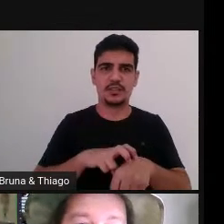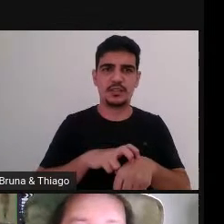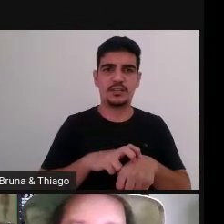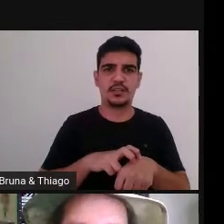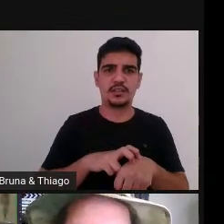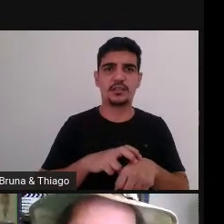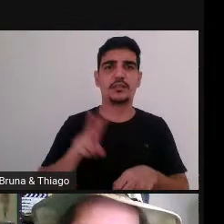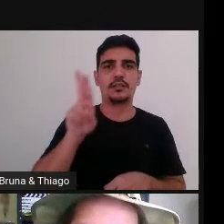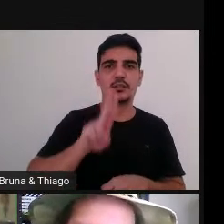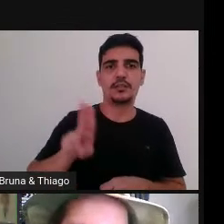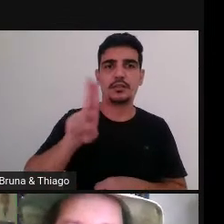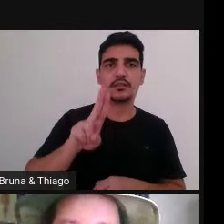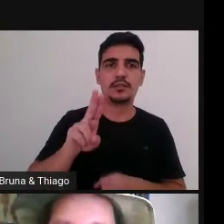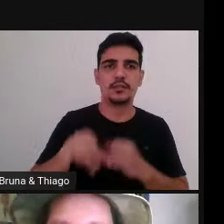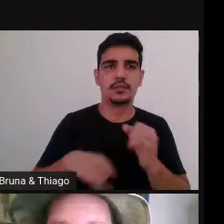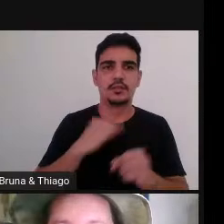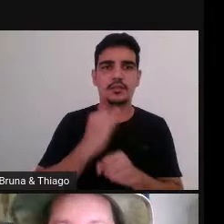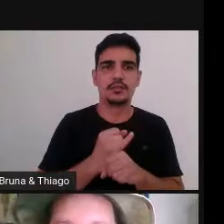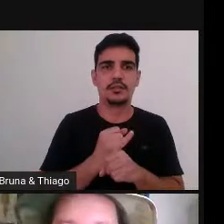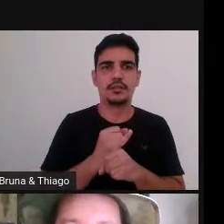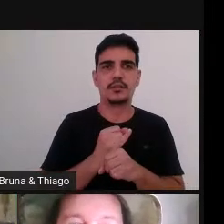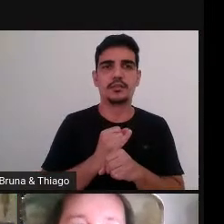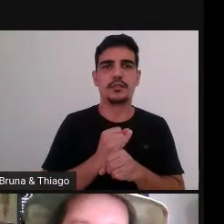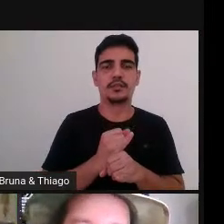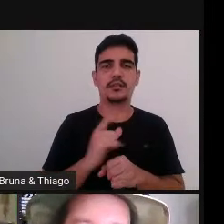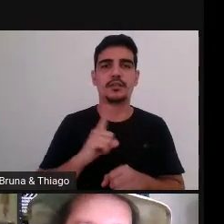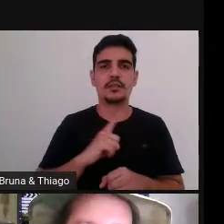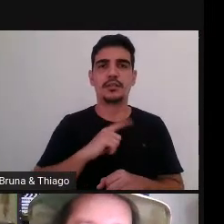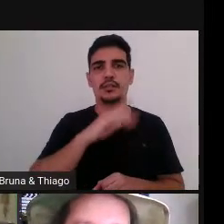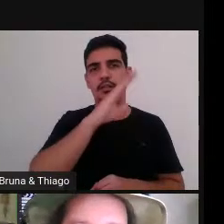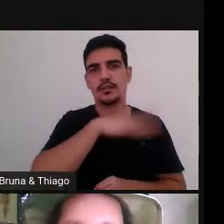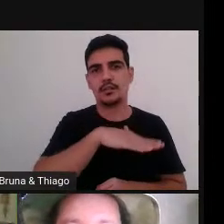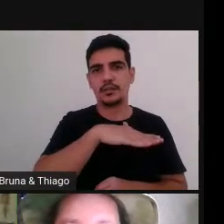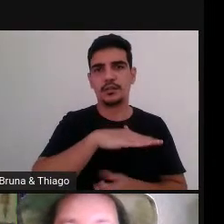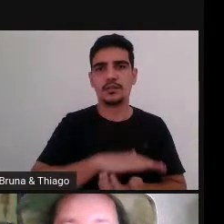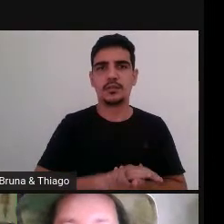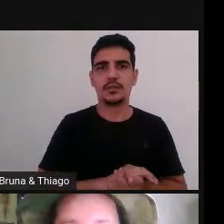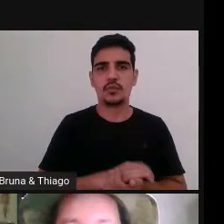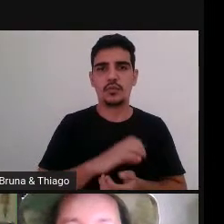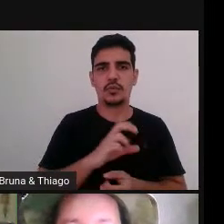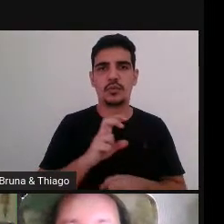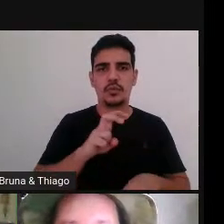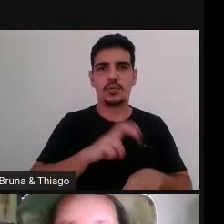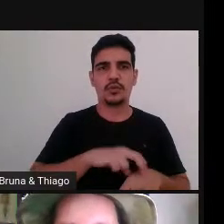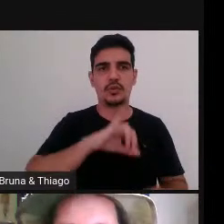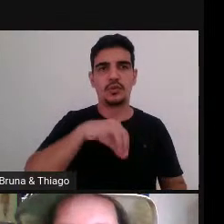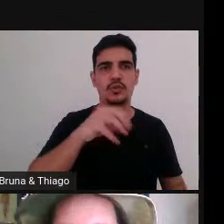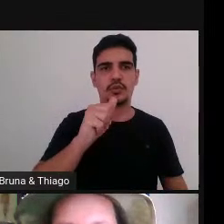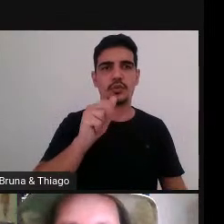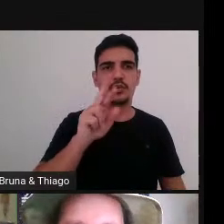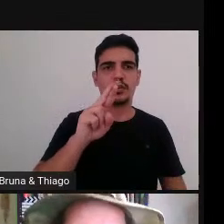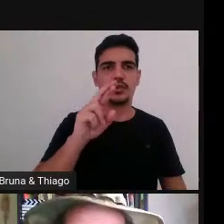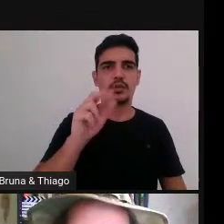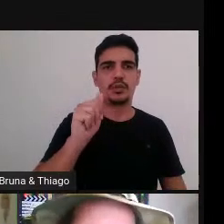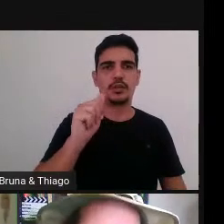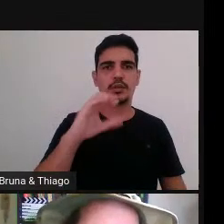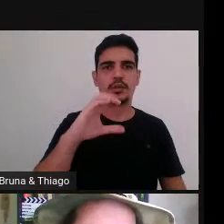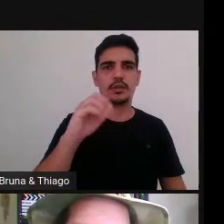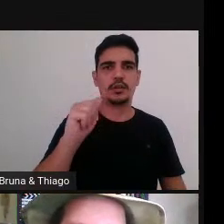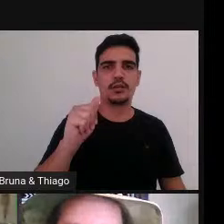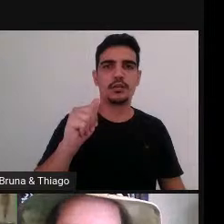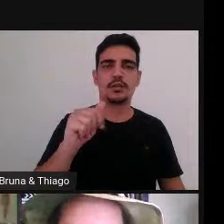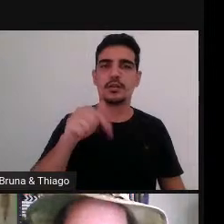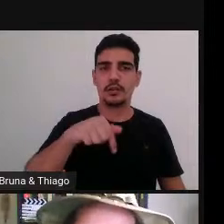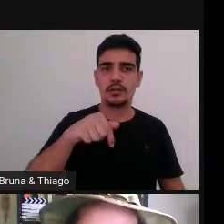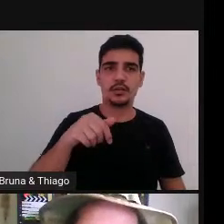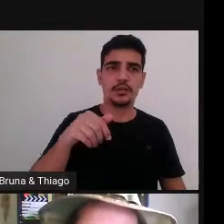foto de internet, né, um acidente com a Botrops asper, que é uma jararaca aqui da região, né, dos Andes e dos nossos